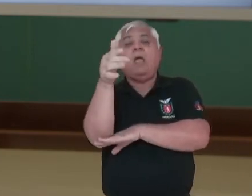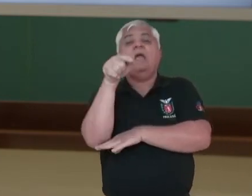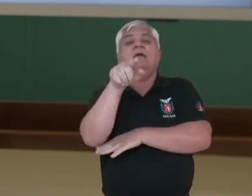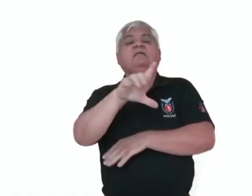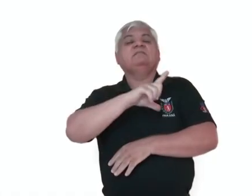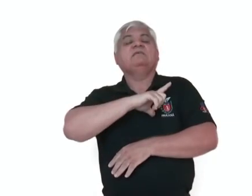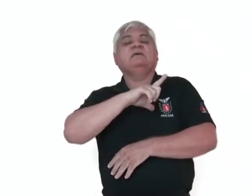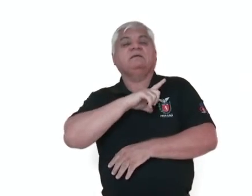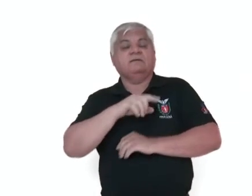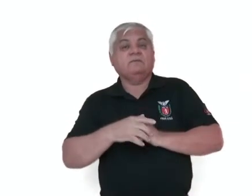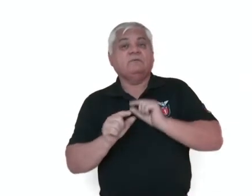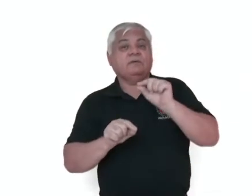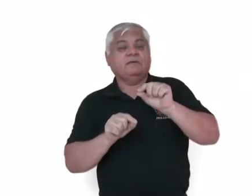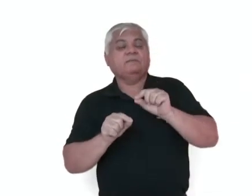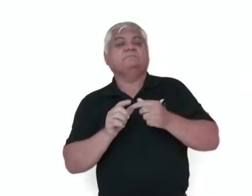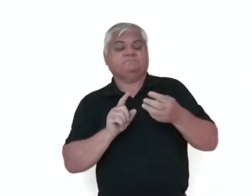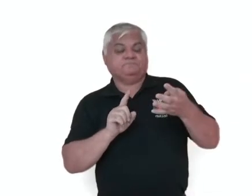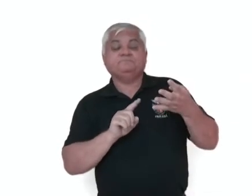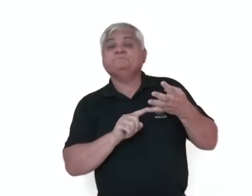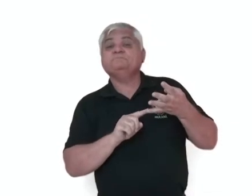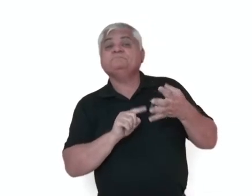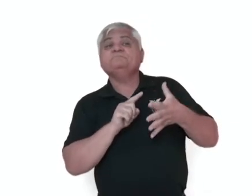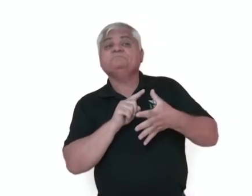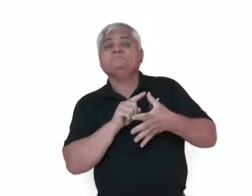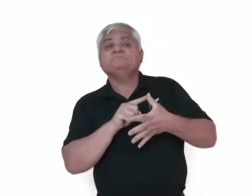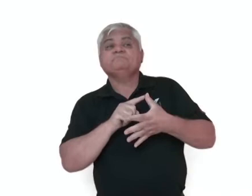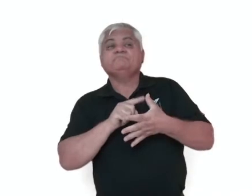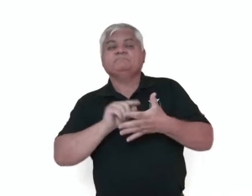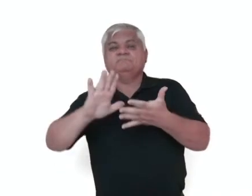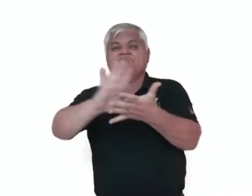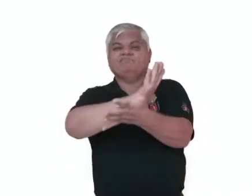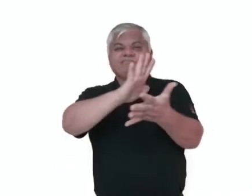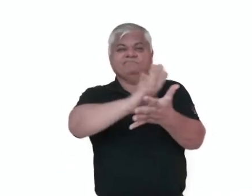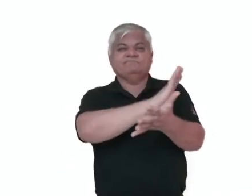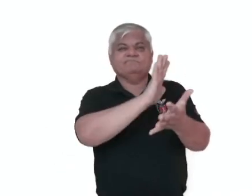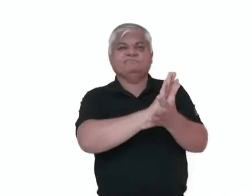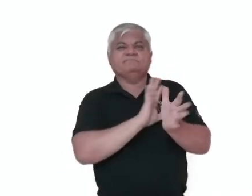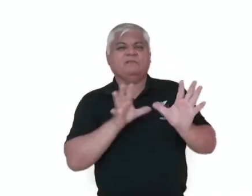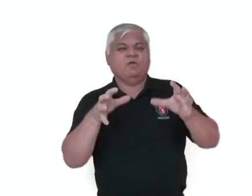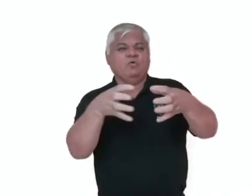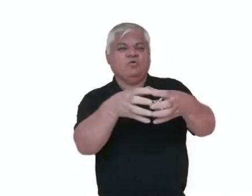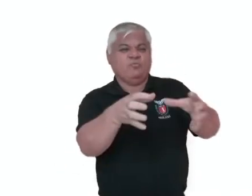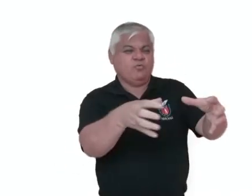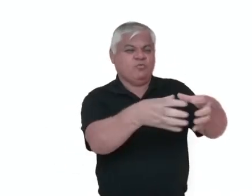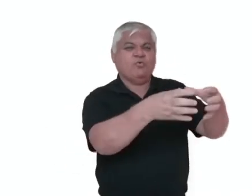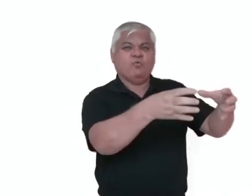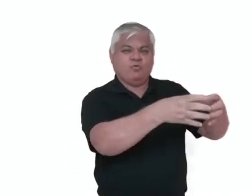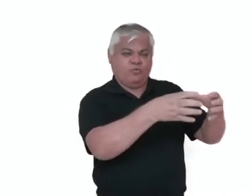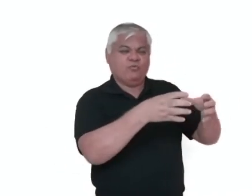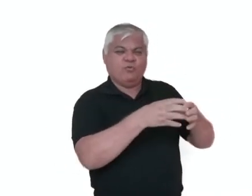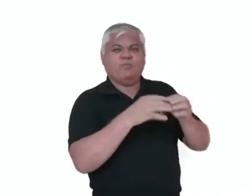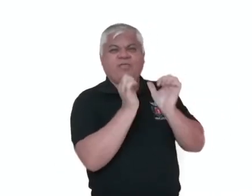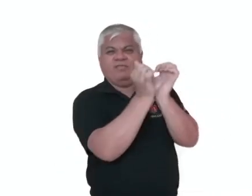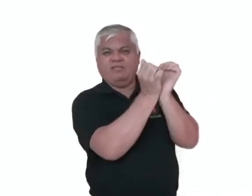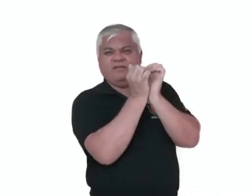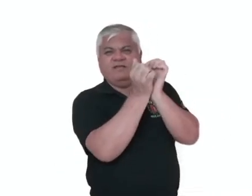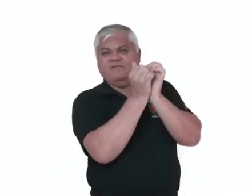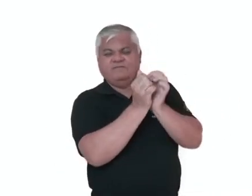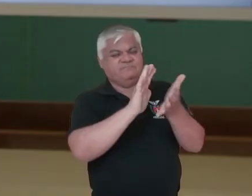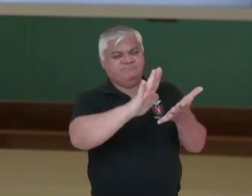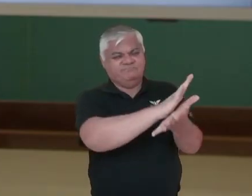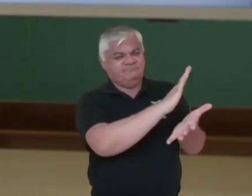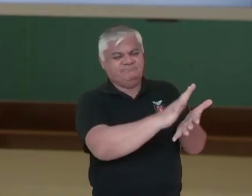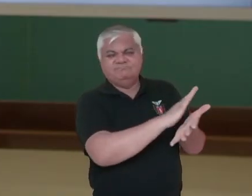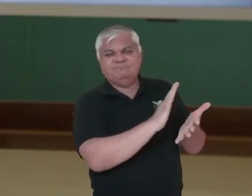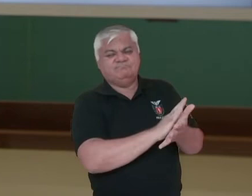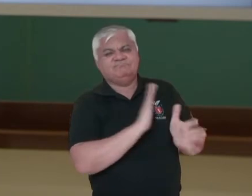ali também a destruição dos quilombos, que eram esses povoados habitados por escravizados, que era feita